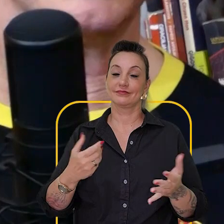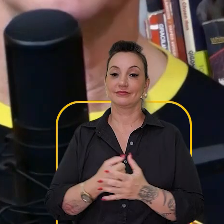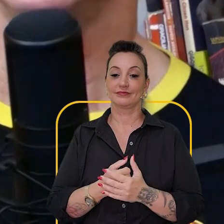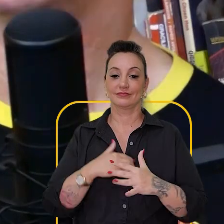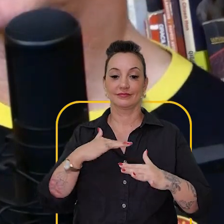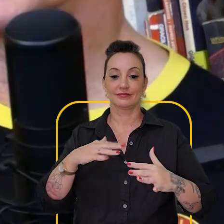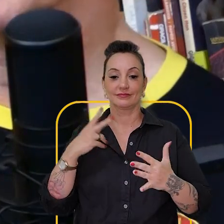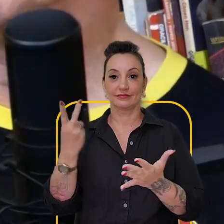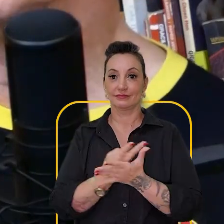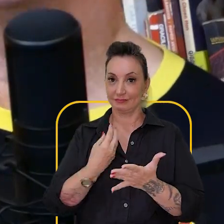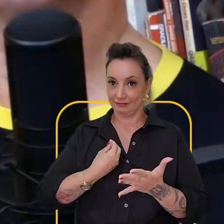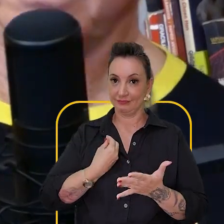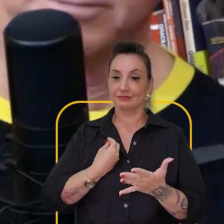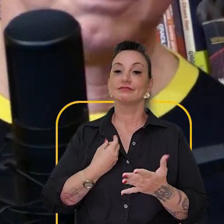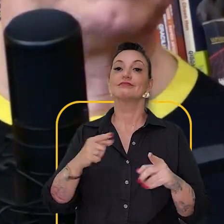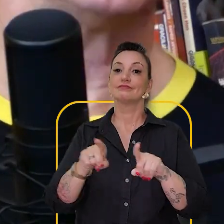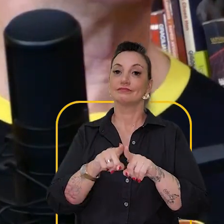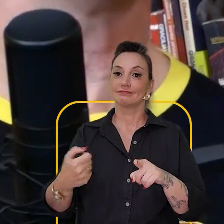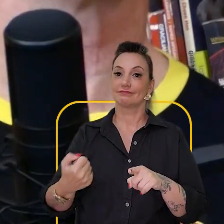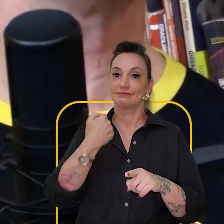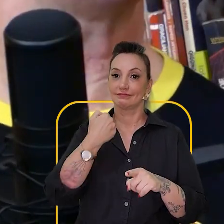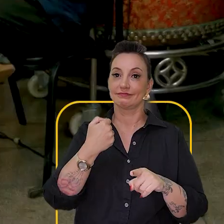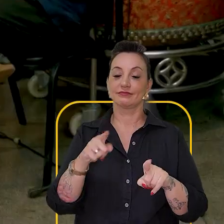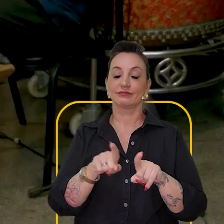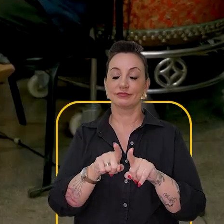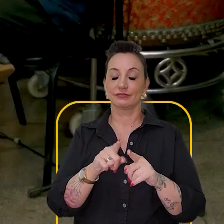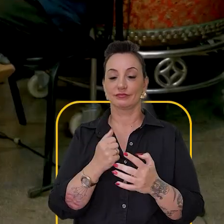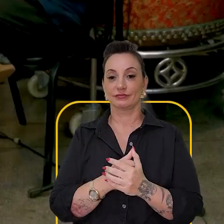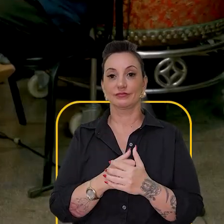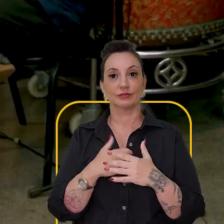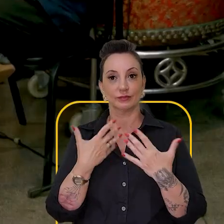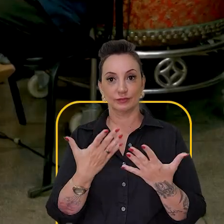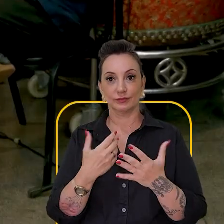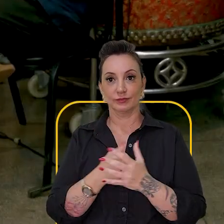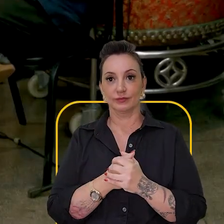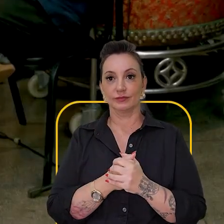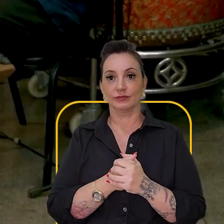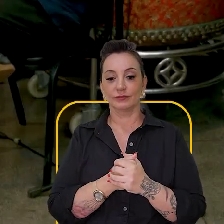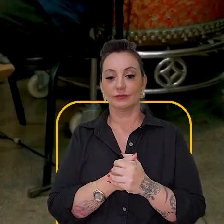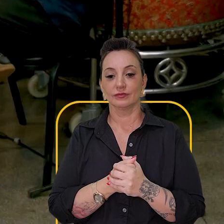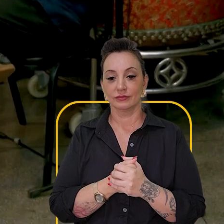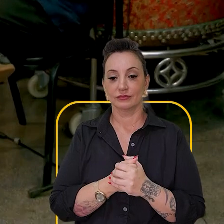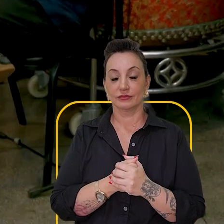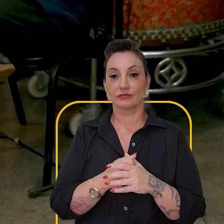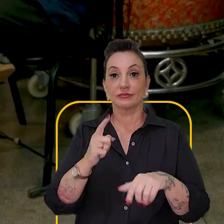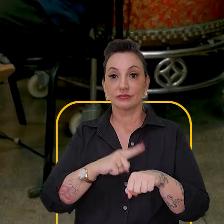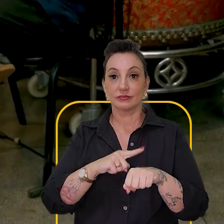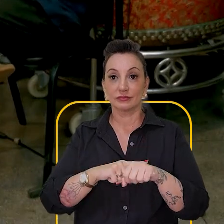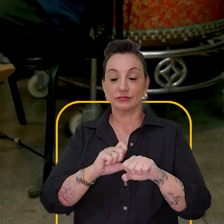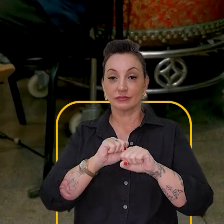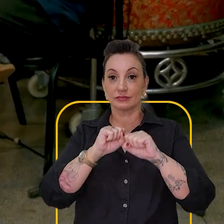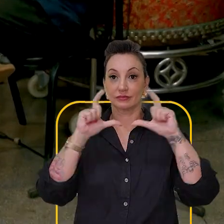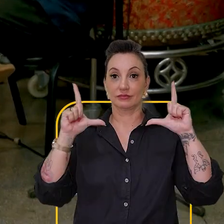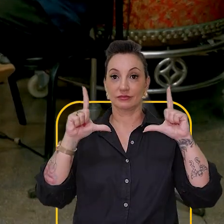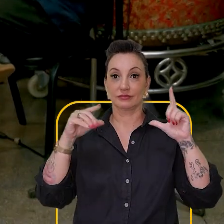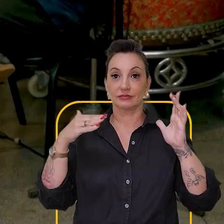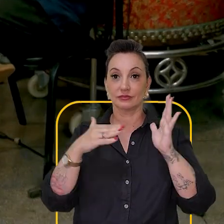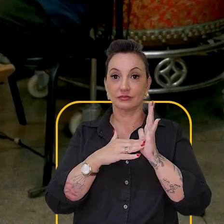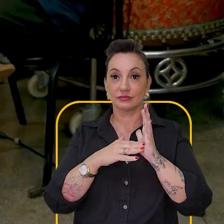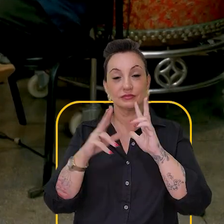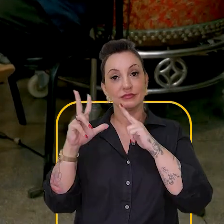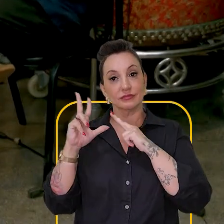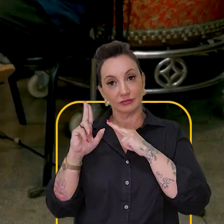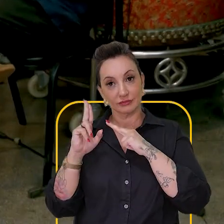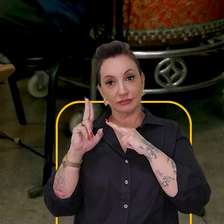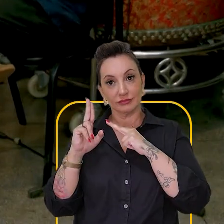você mexeu errado na vida você toma também vai tomar então da hora que você acorda até a hora que